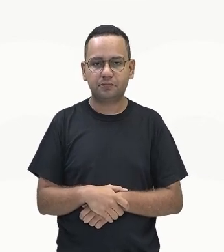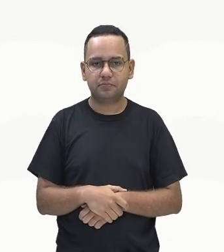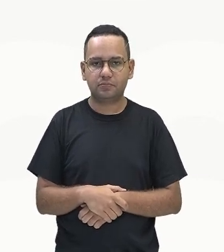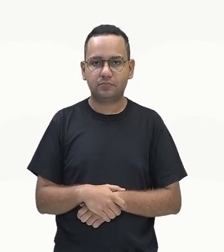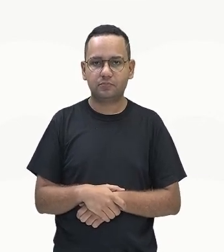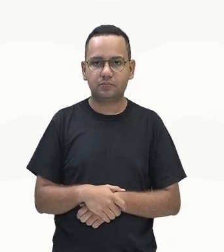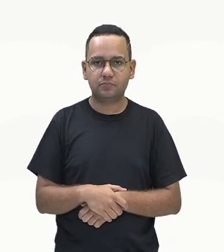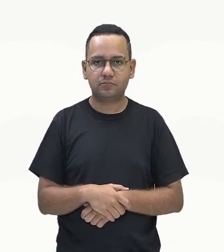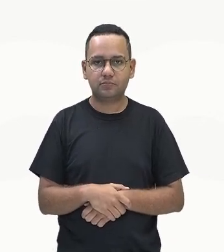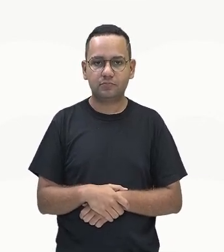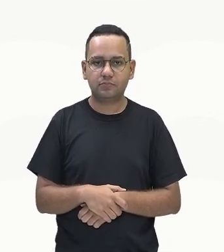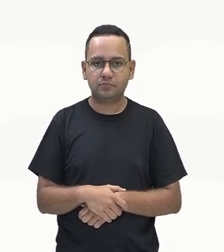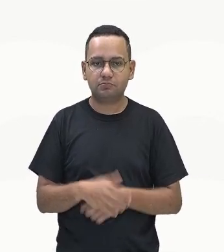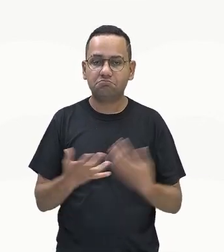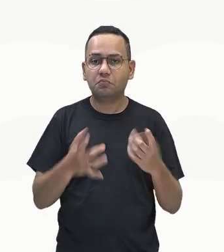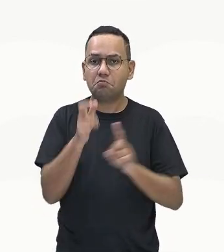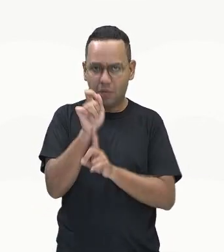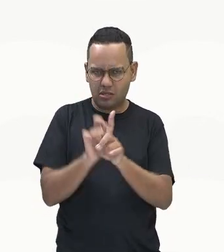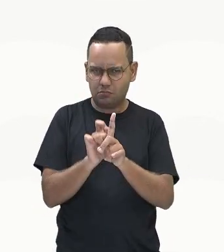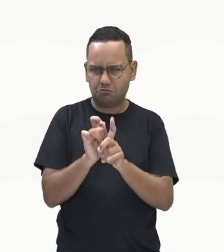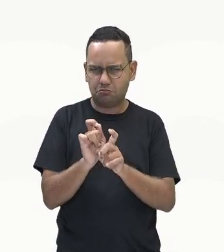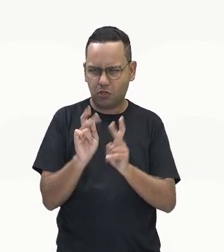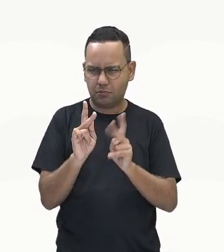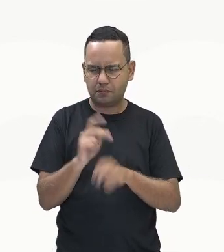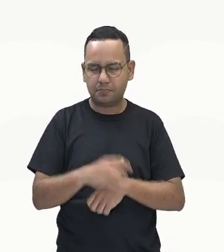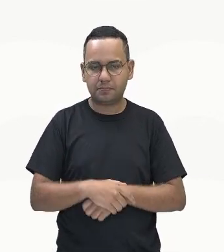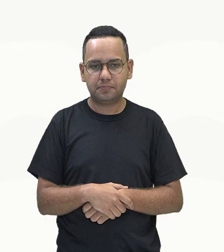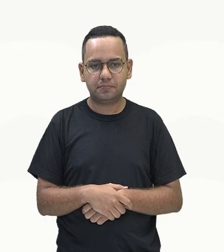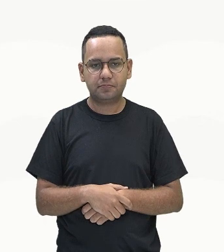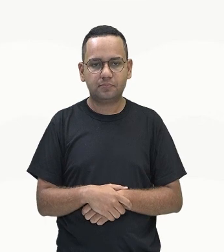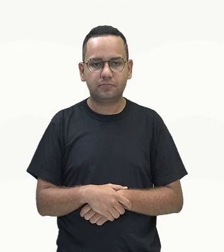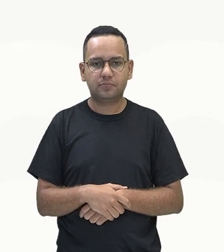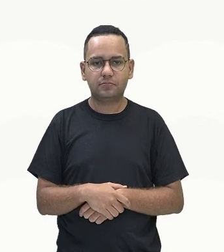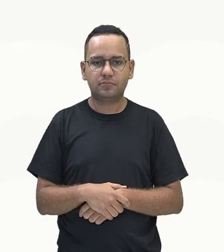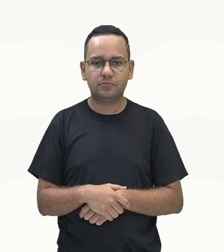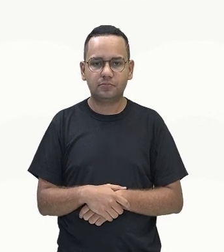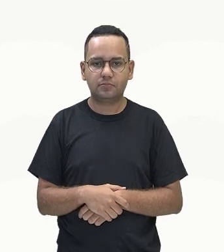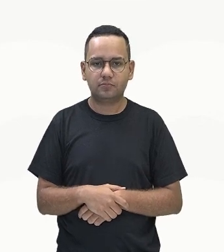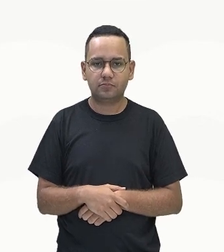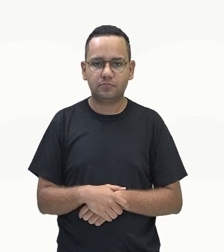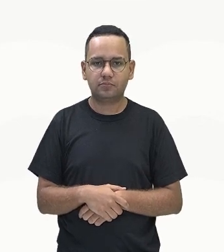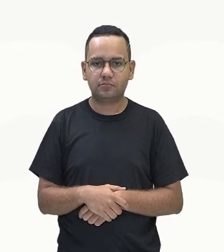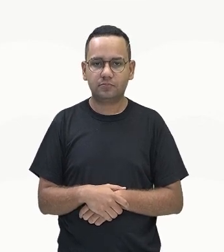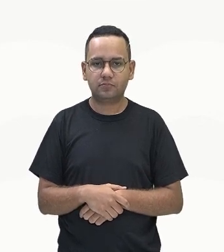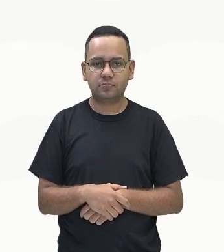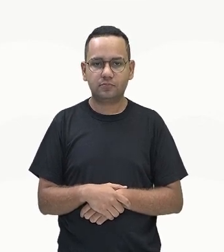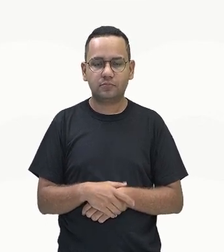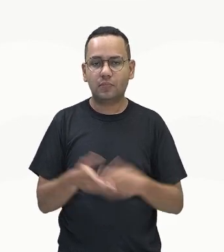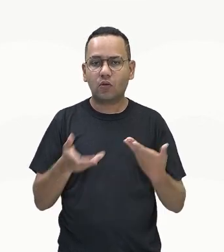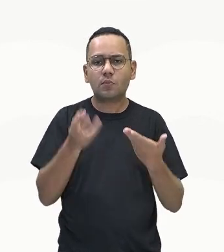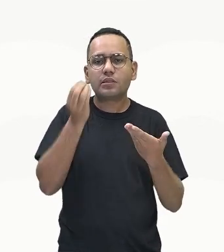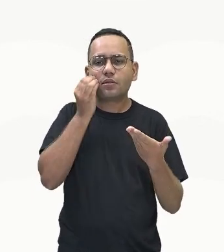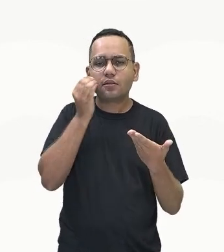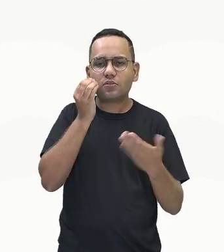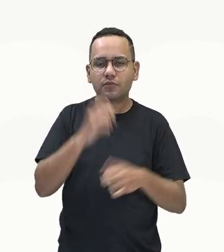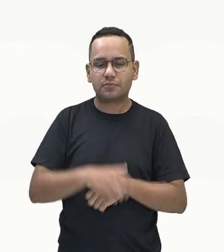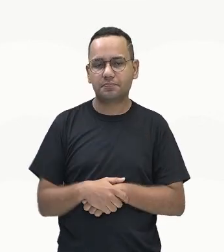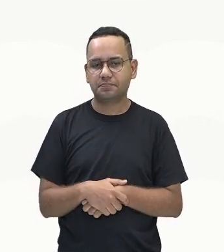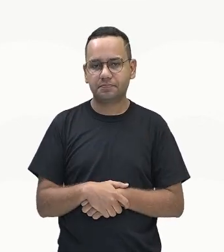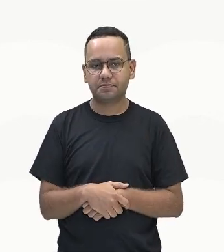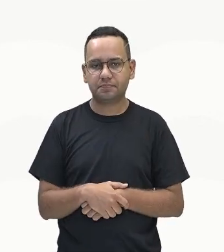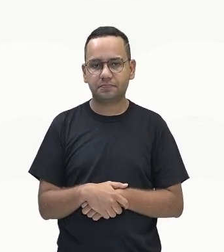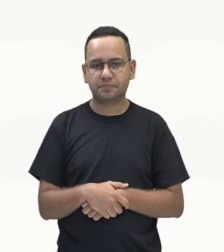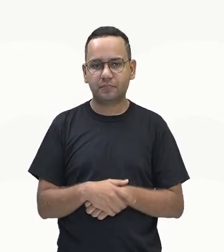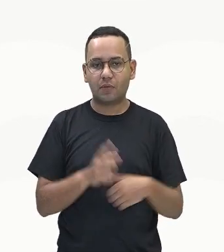seja, sei lá, 10% ao mês. Ok? E aí a gente vai fazer aqui algumas simulações. Temos aqui a